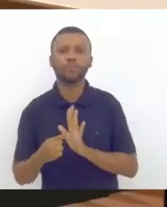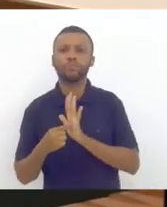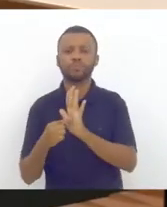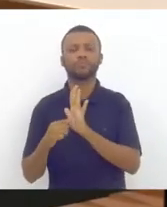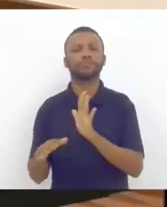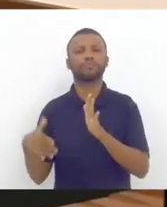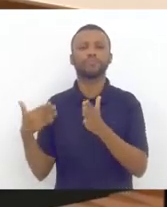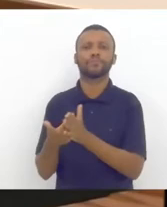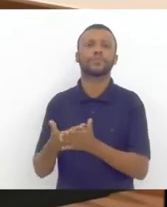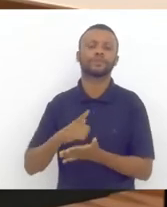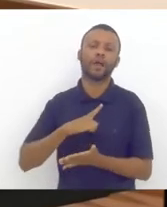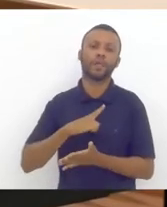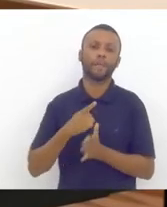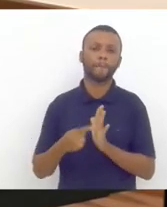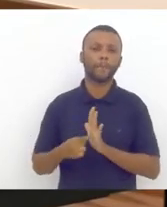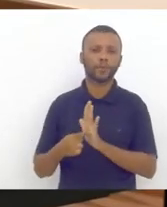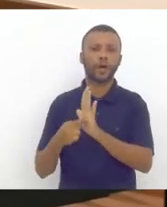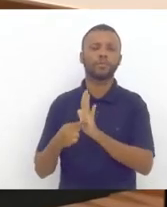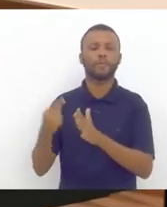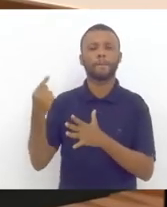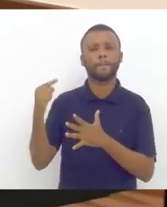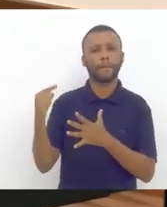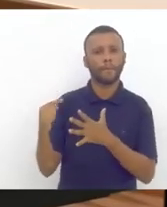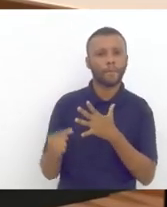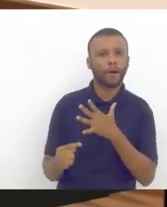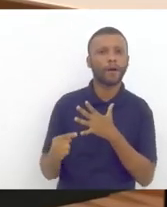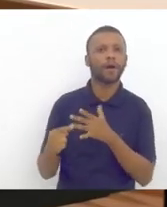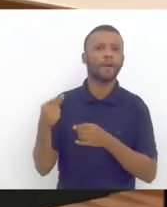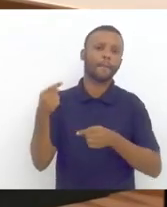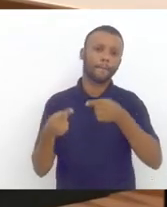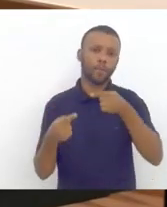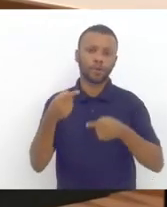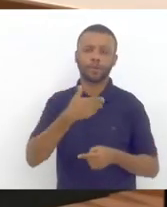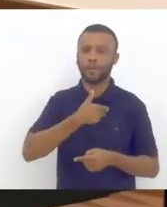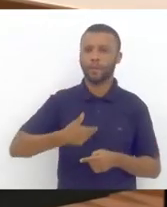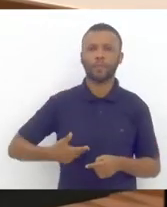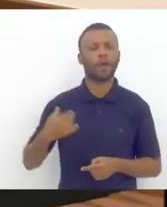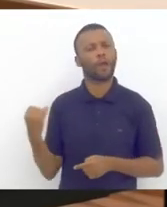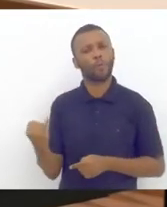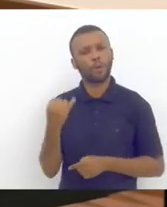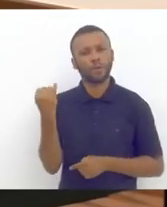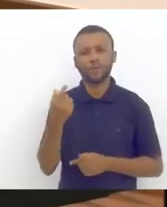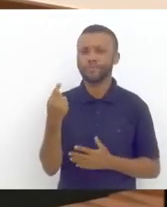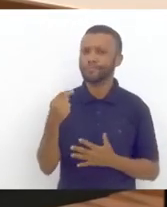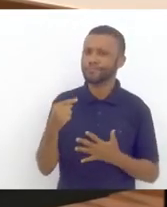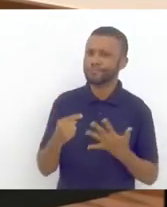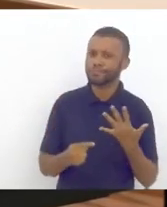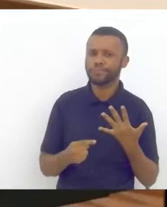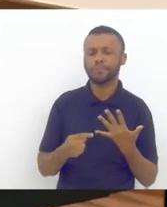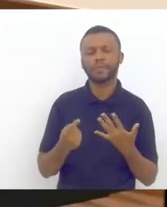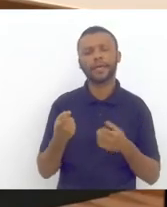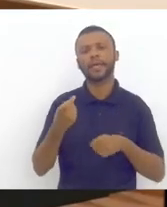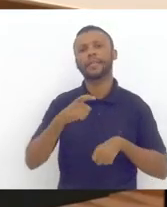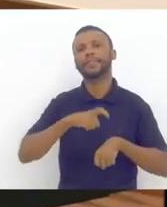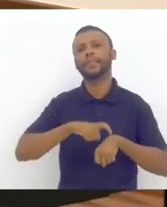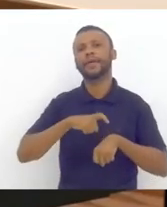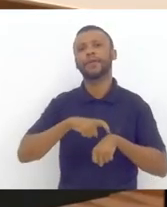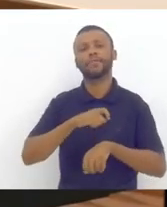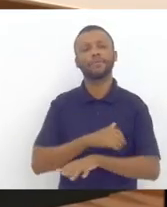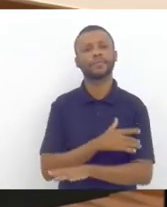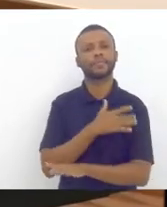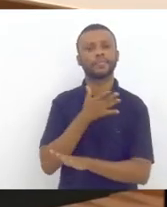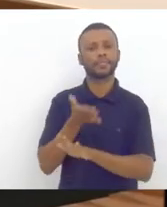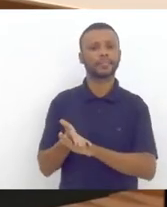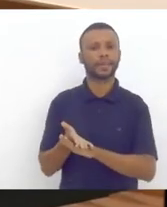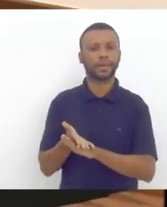estiverem apontando em termos de políticas públicas. Muito importante a questão da educação em tempo integral. O tempo